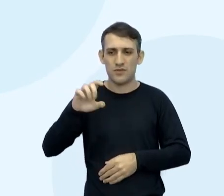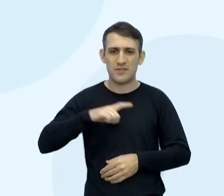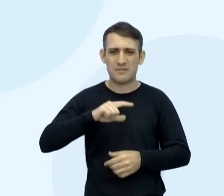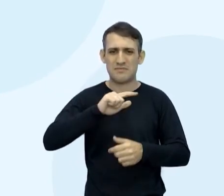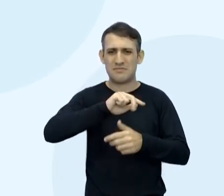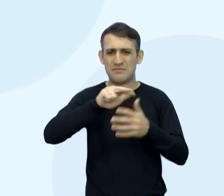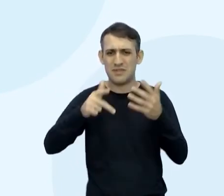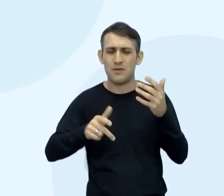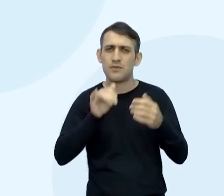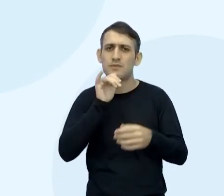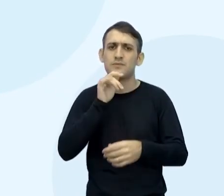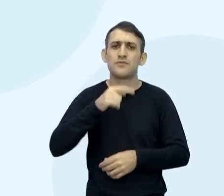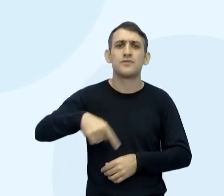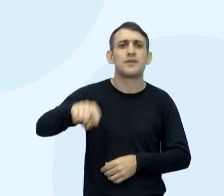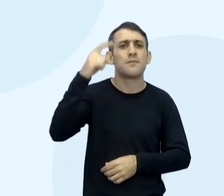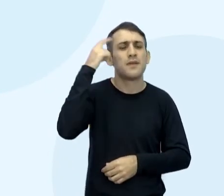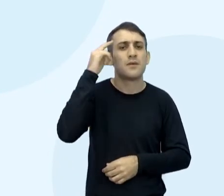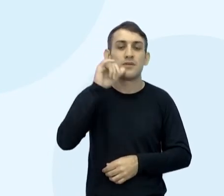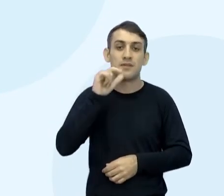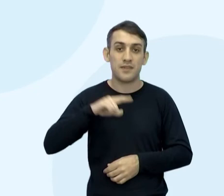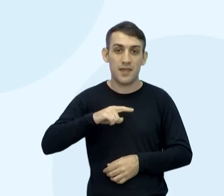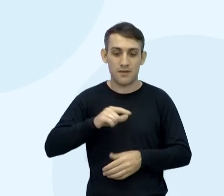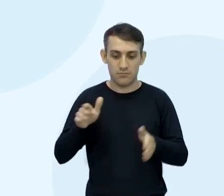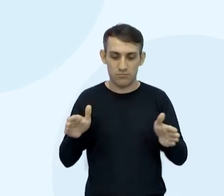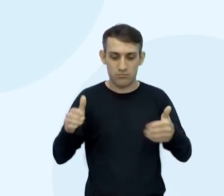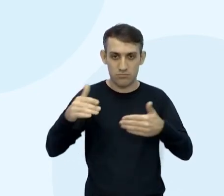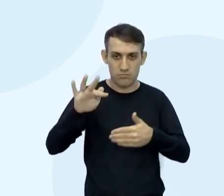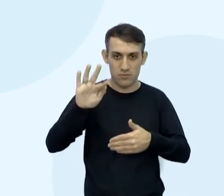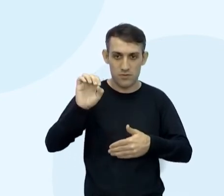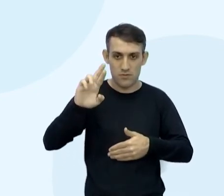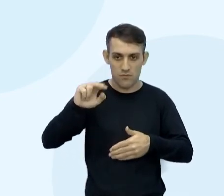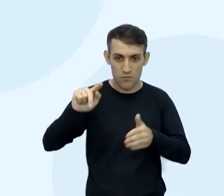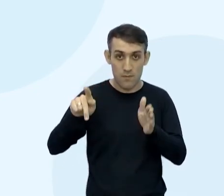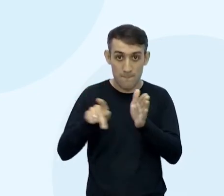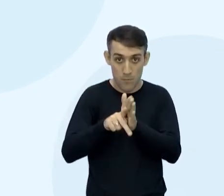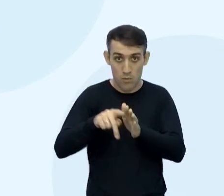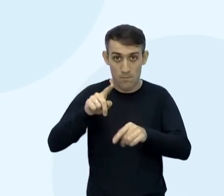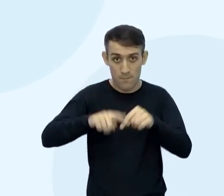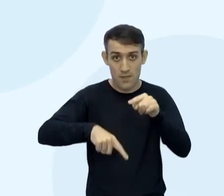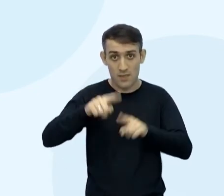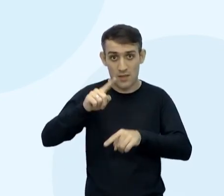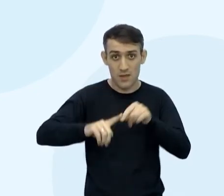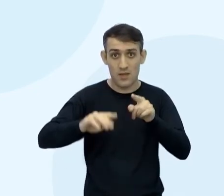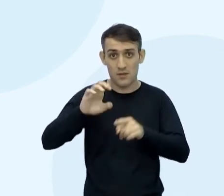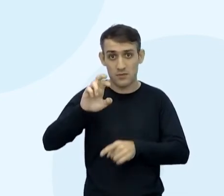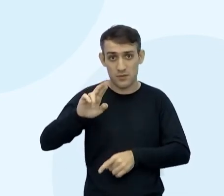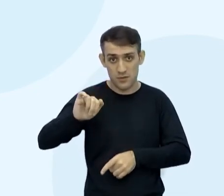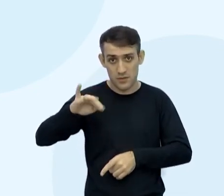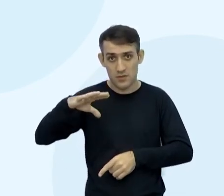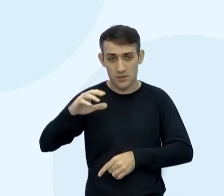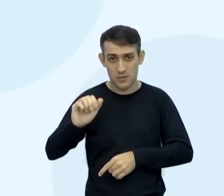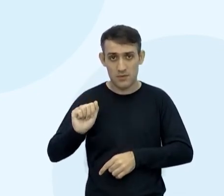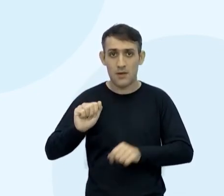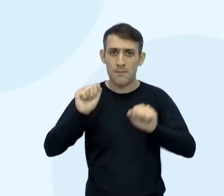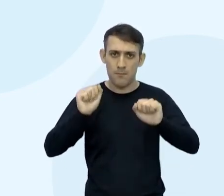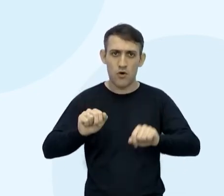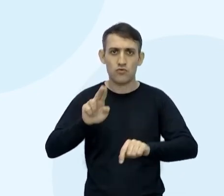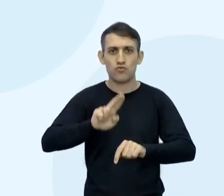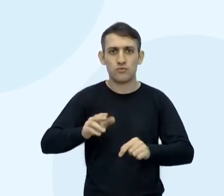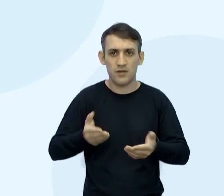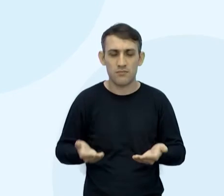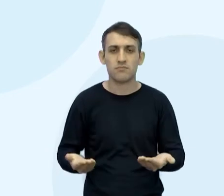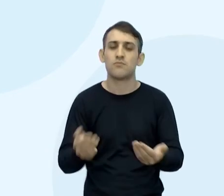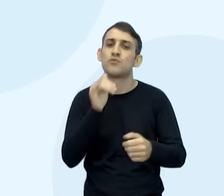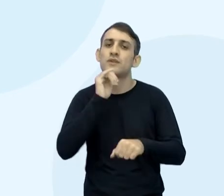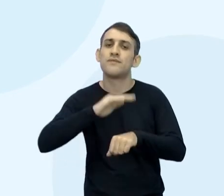vamos pensar, ó, se você tiver uma forma feita aí de um material cerâmico que pode ser utilizada num forno, então você vai fazer